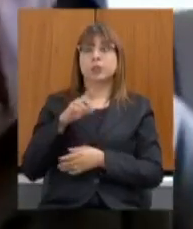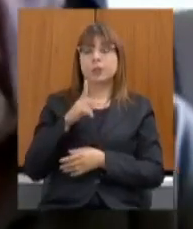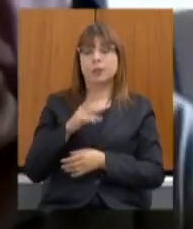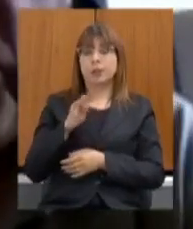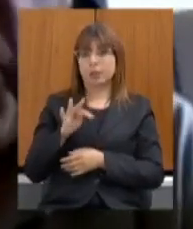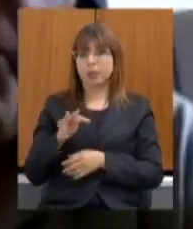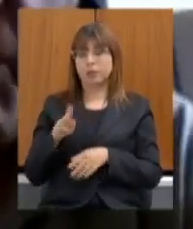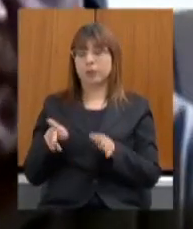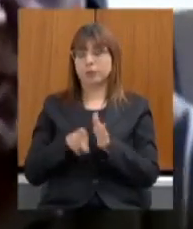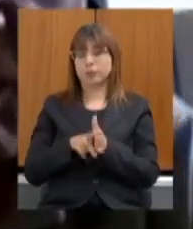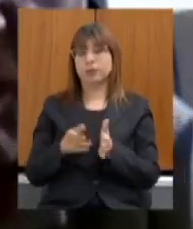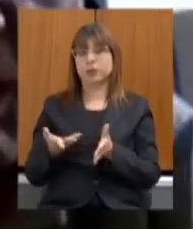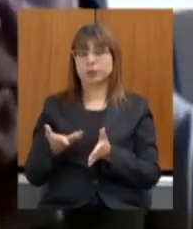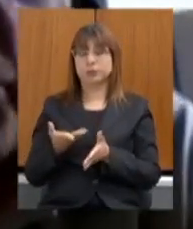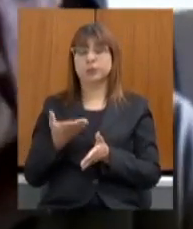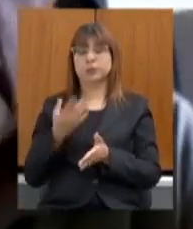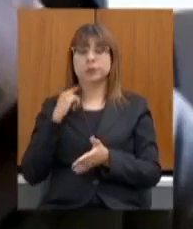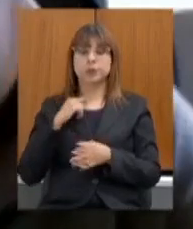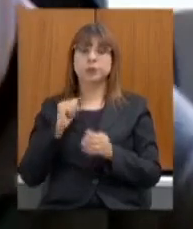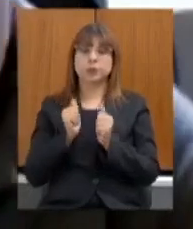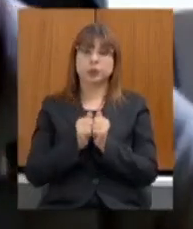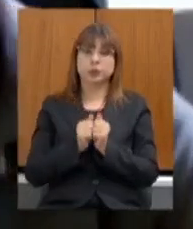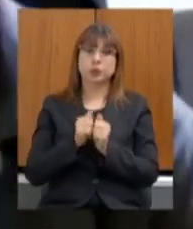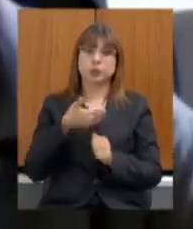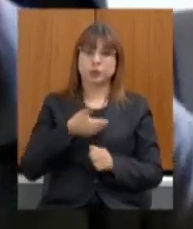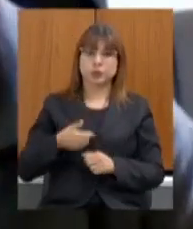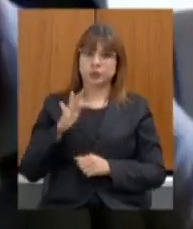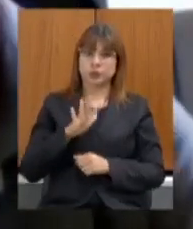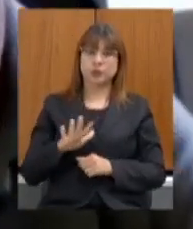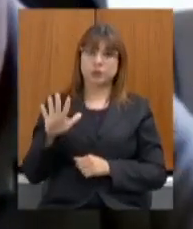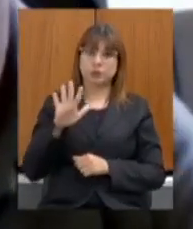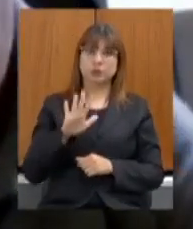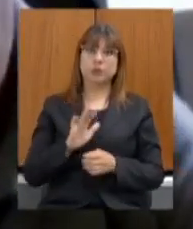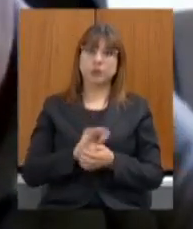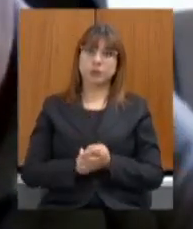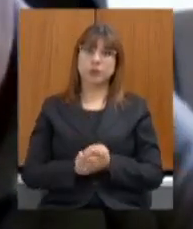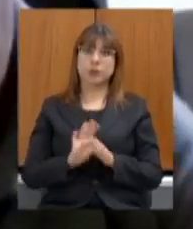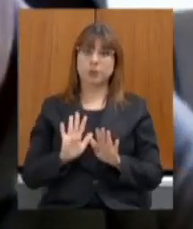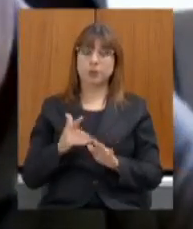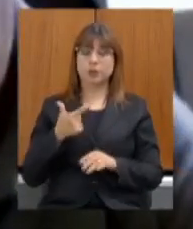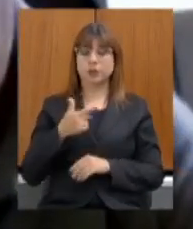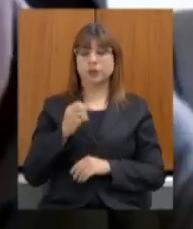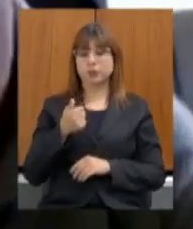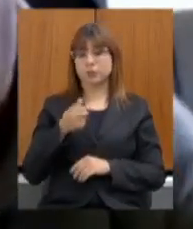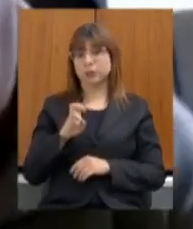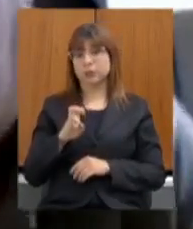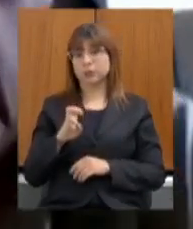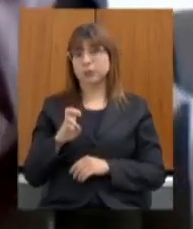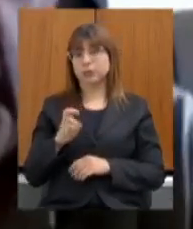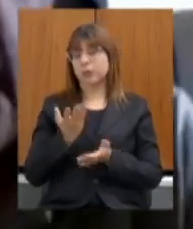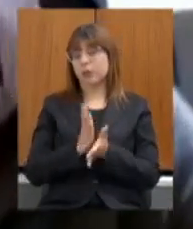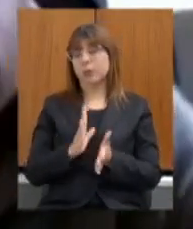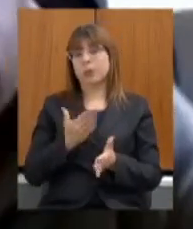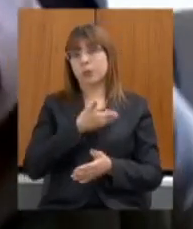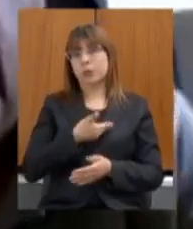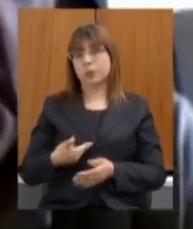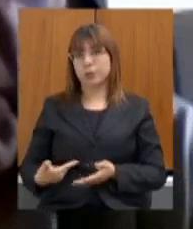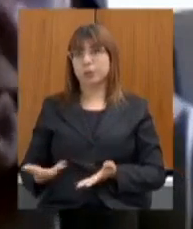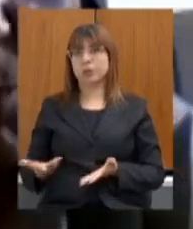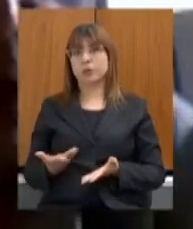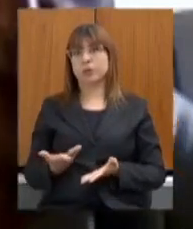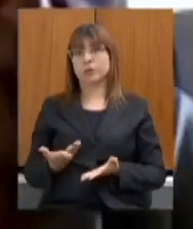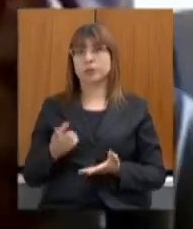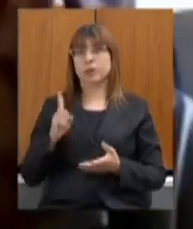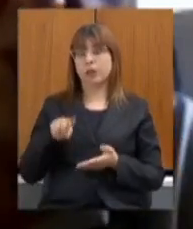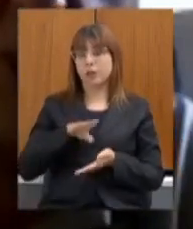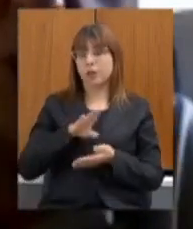vis-à-vis do governo federal. Na realidade, em 2015, não houve mais governo. Foi impedido de governar. O